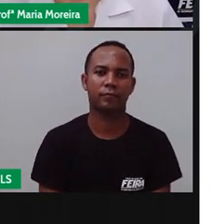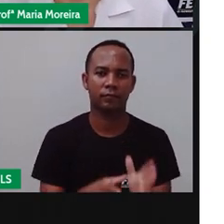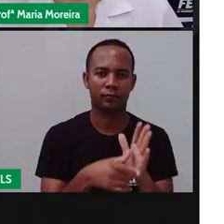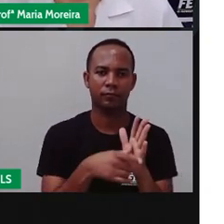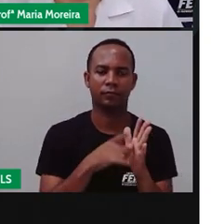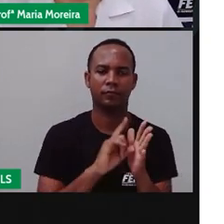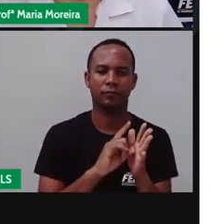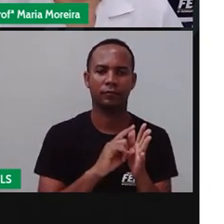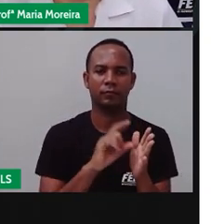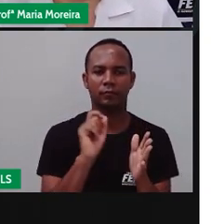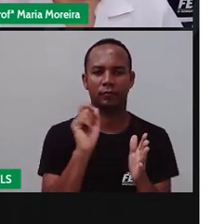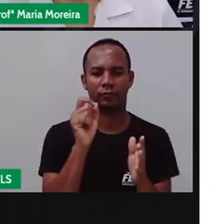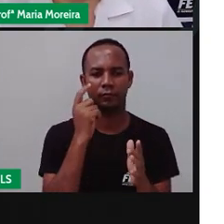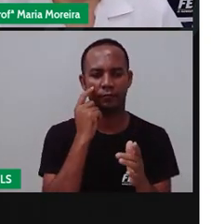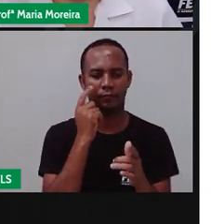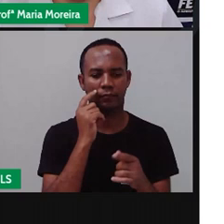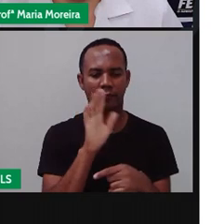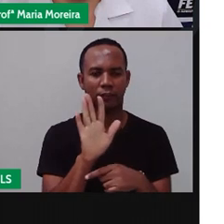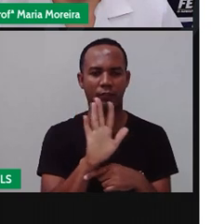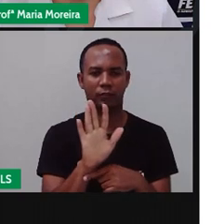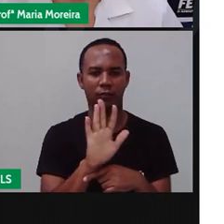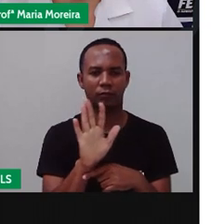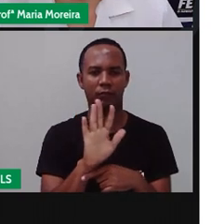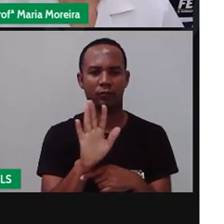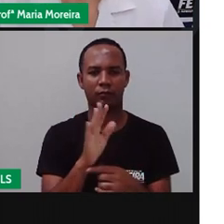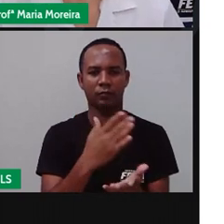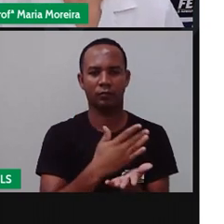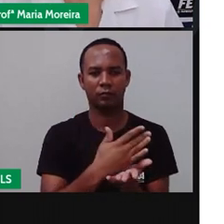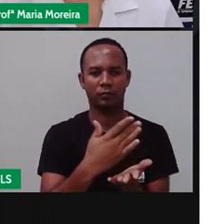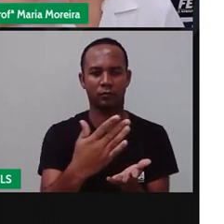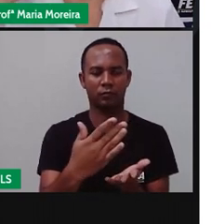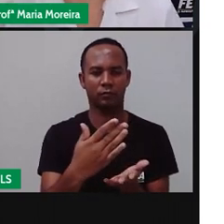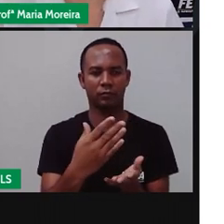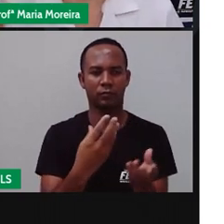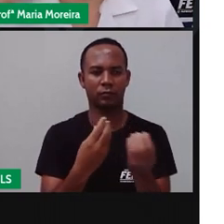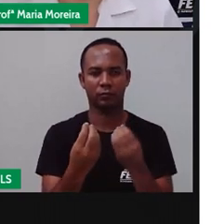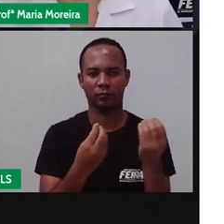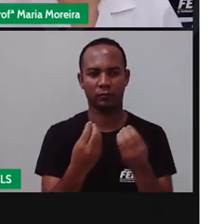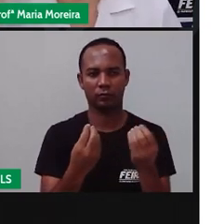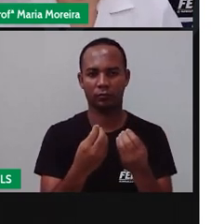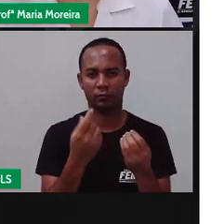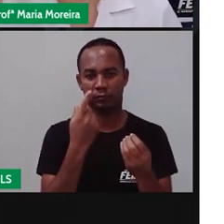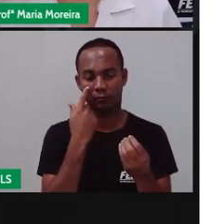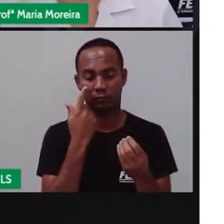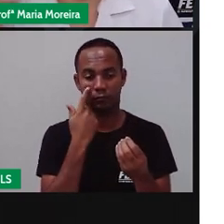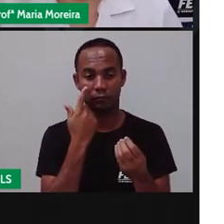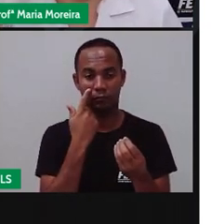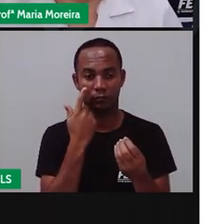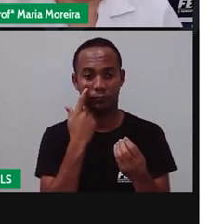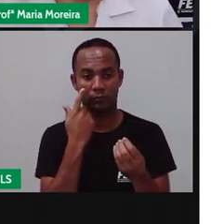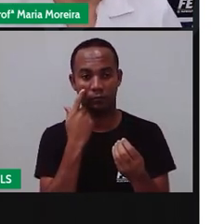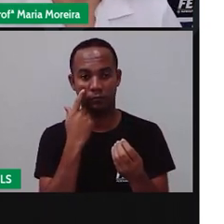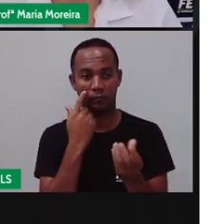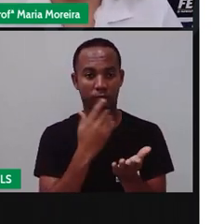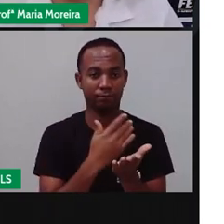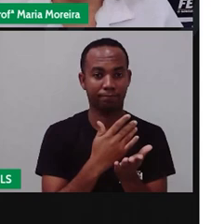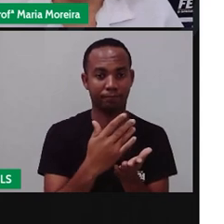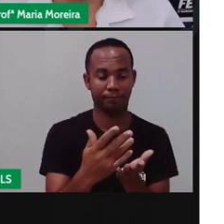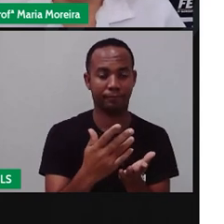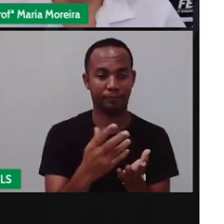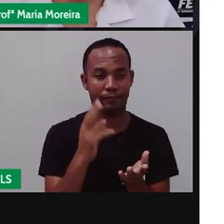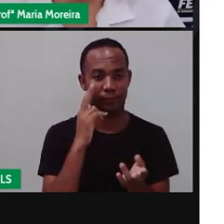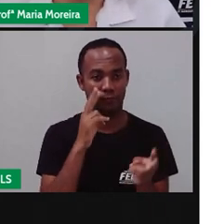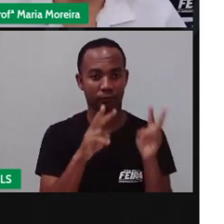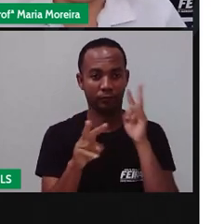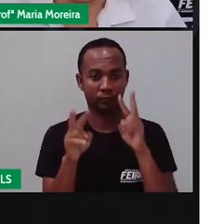Mas, né, tem aquele videozinho inicial, né, para poder já deixar vocês aí aquecidos para o que está por